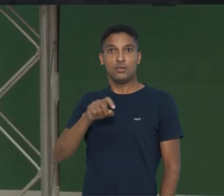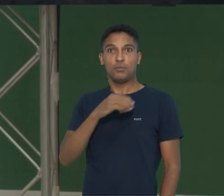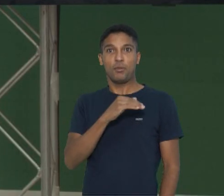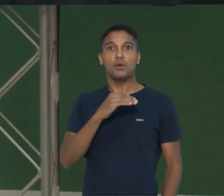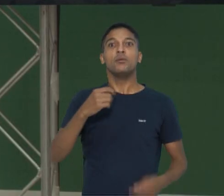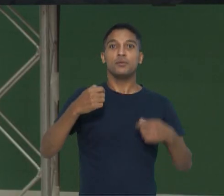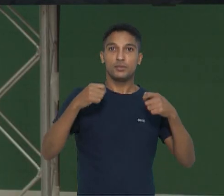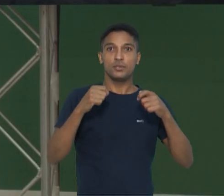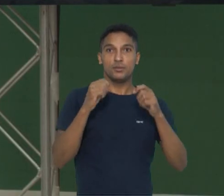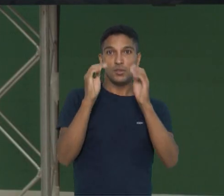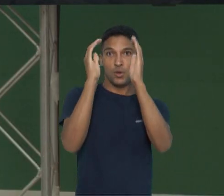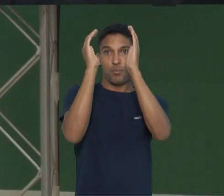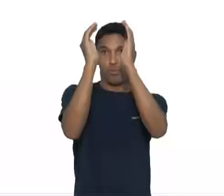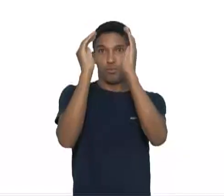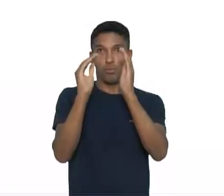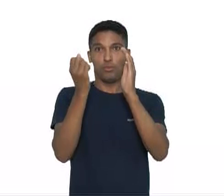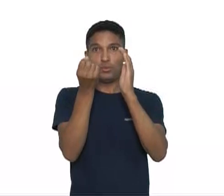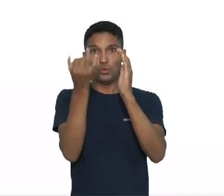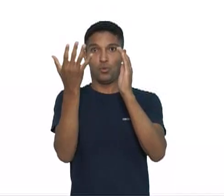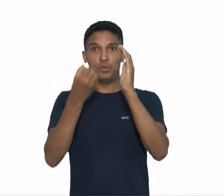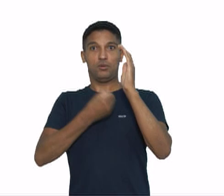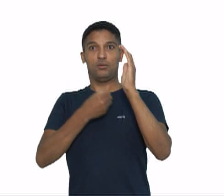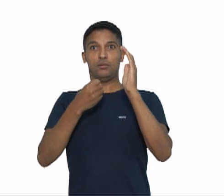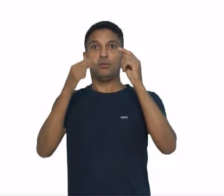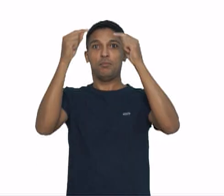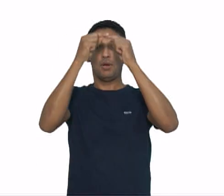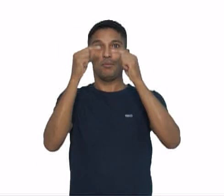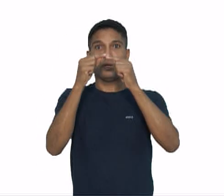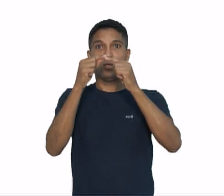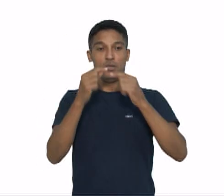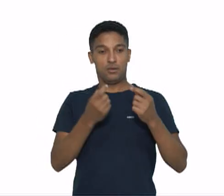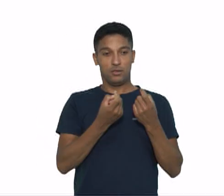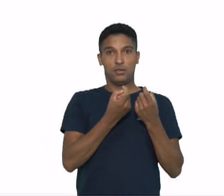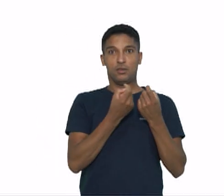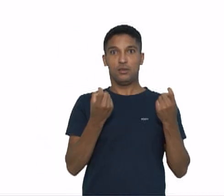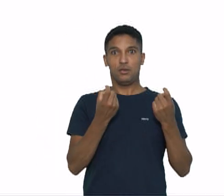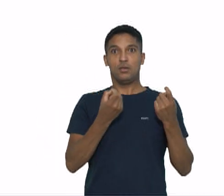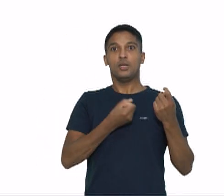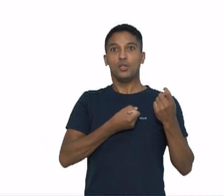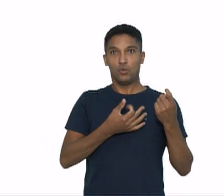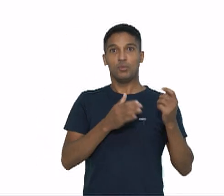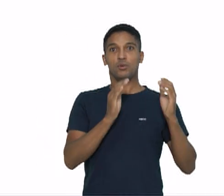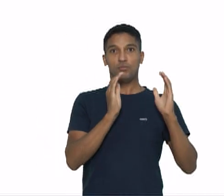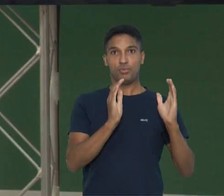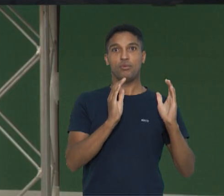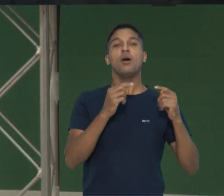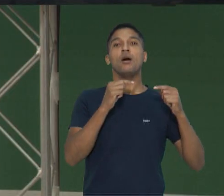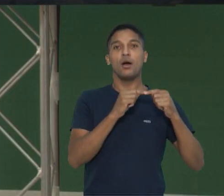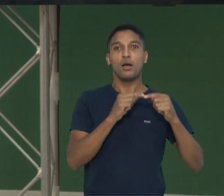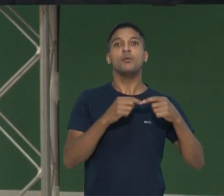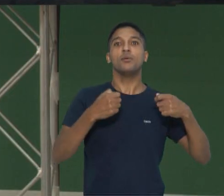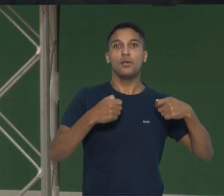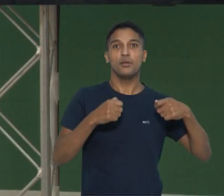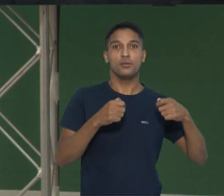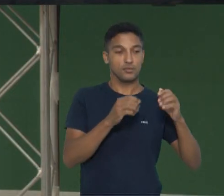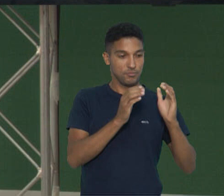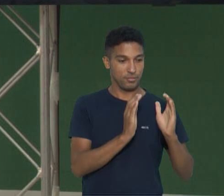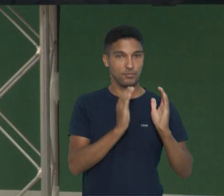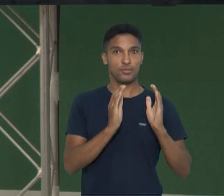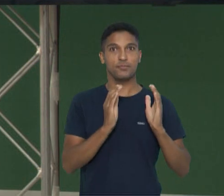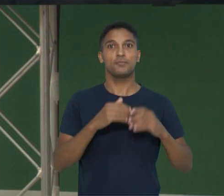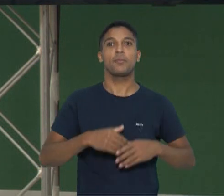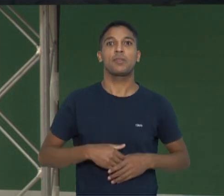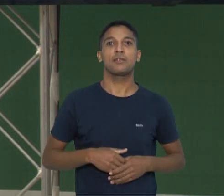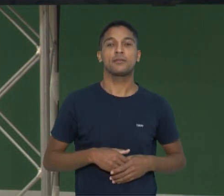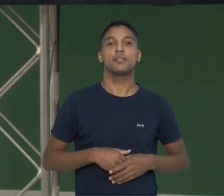para vocês para a aula de hoje. Vocês terão acesso a esses slides, então fica marcado para vocês a alternativa